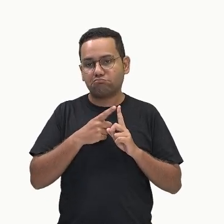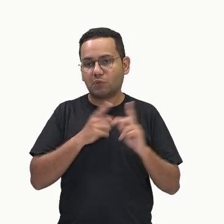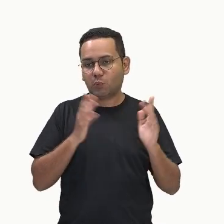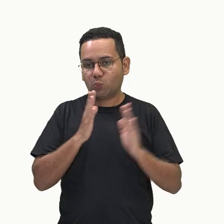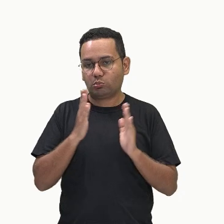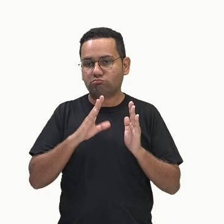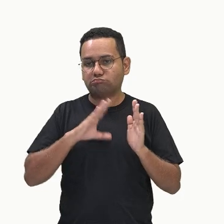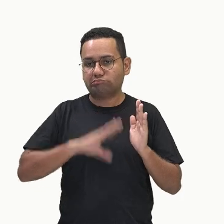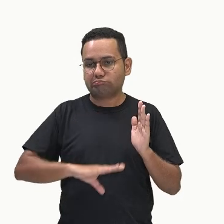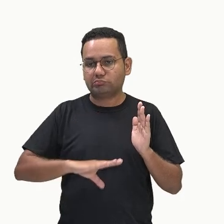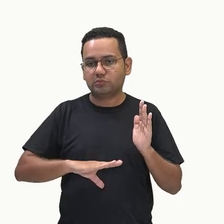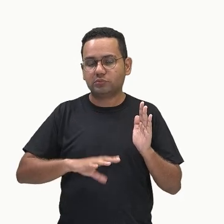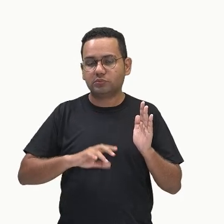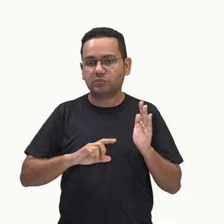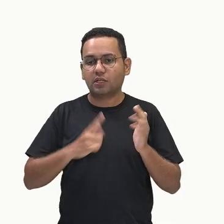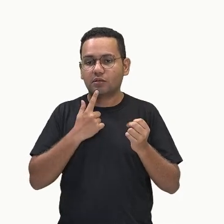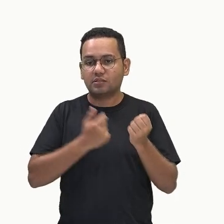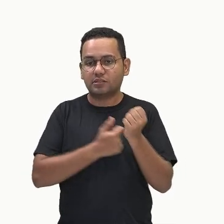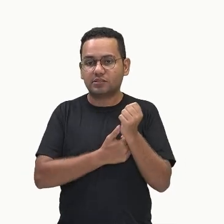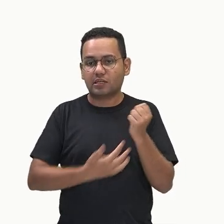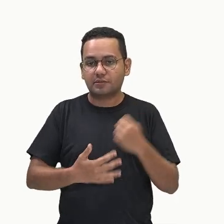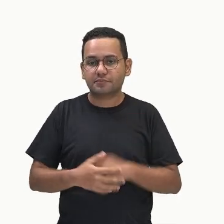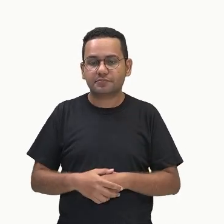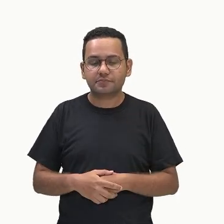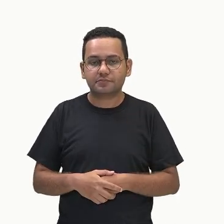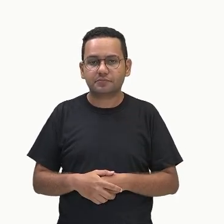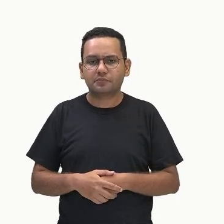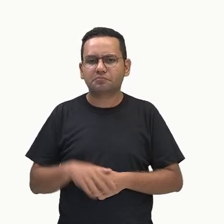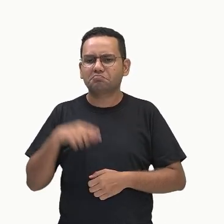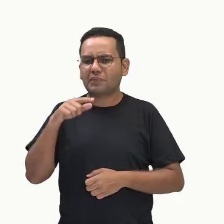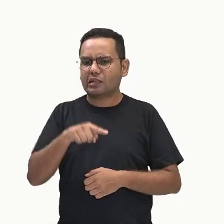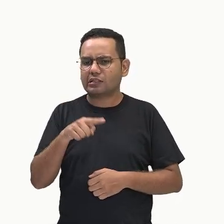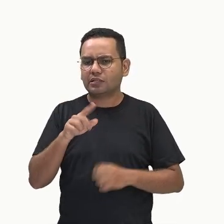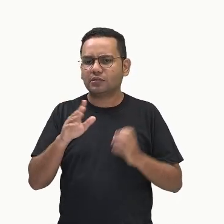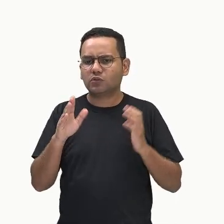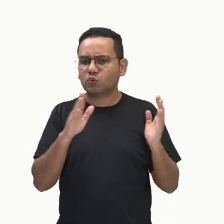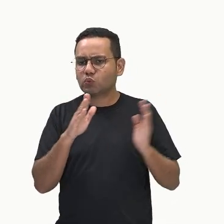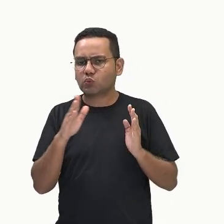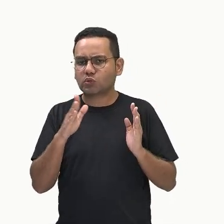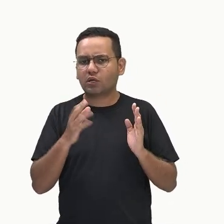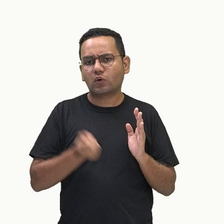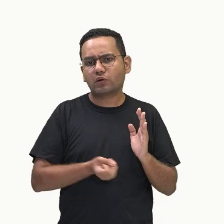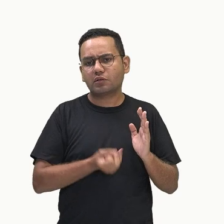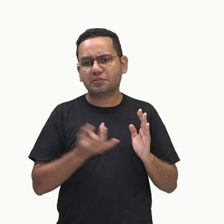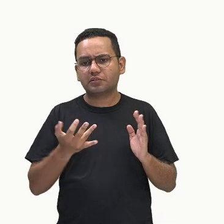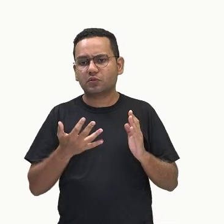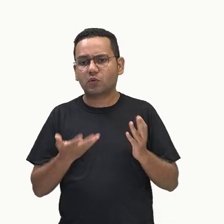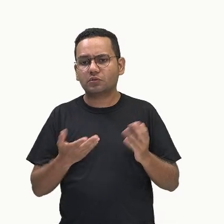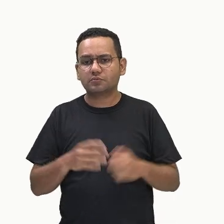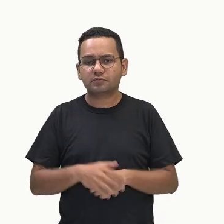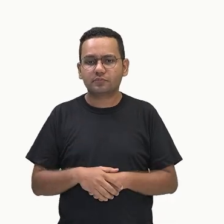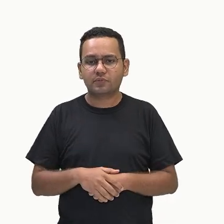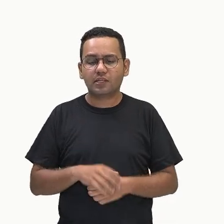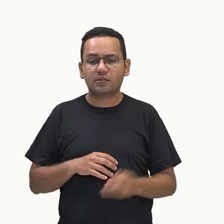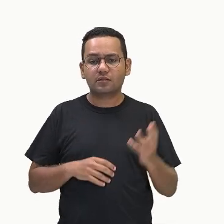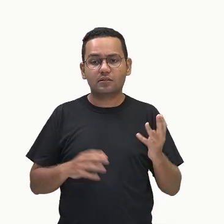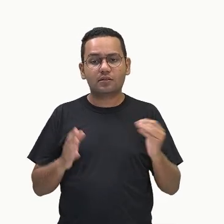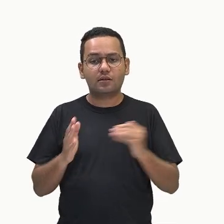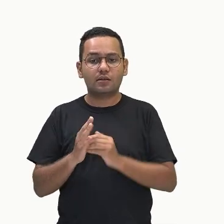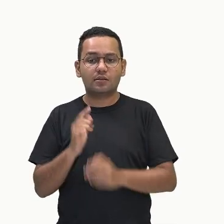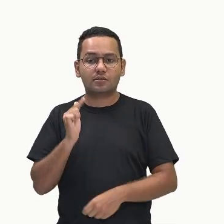sangramento. Esse sangramento pode durar de 3 a 7